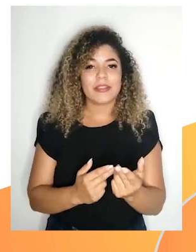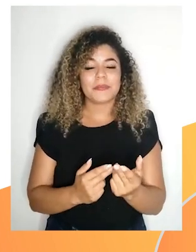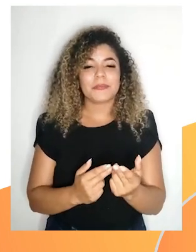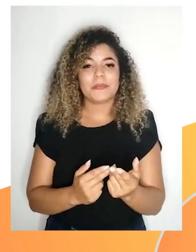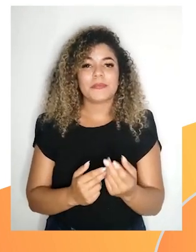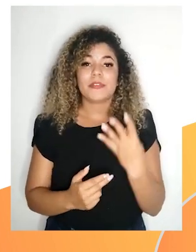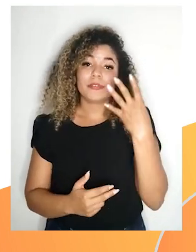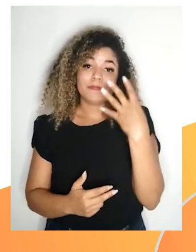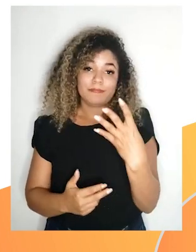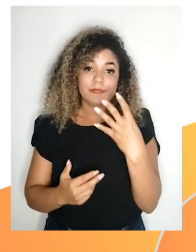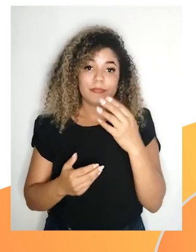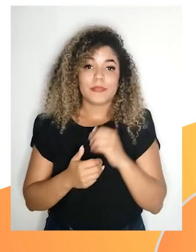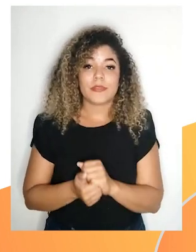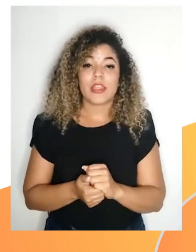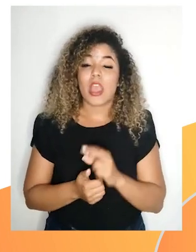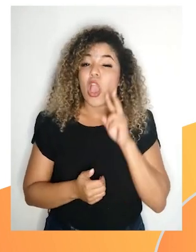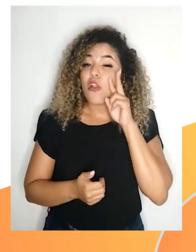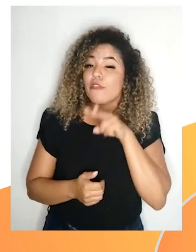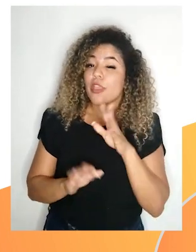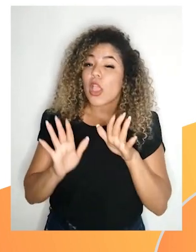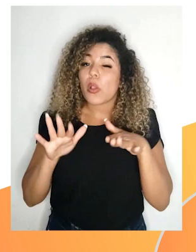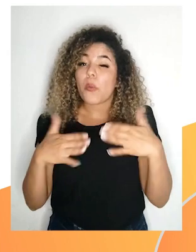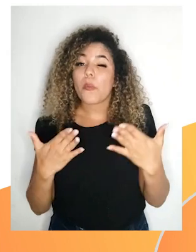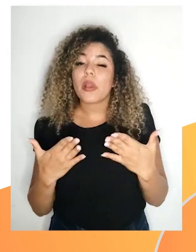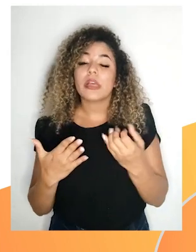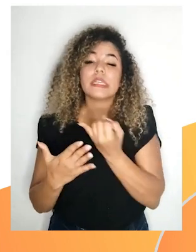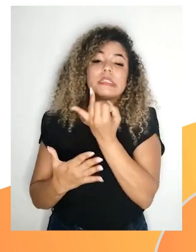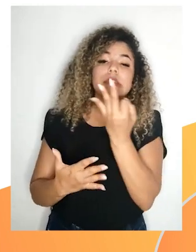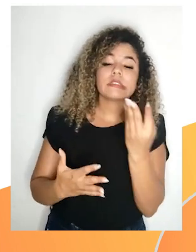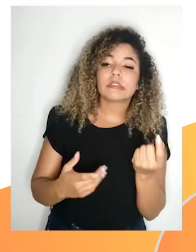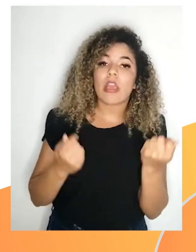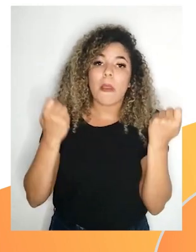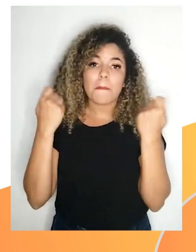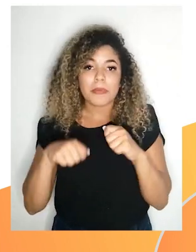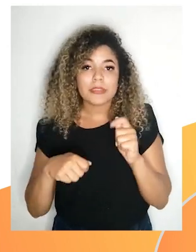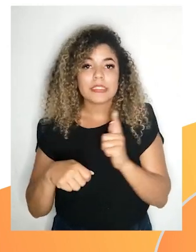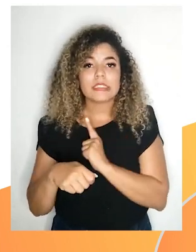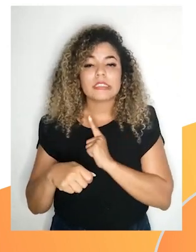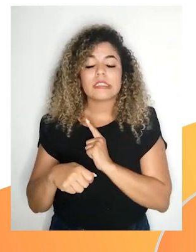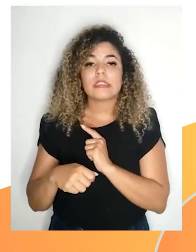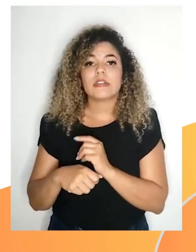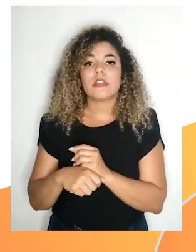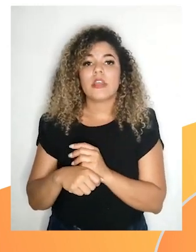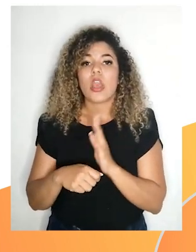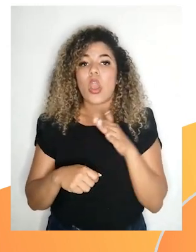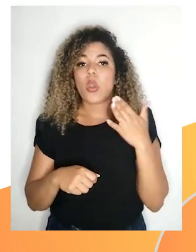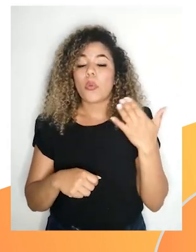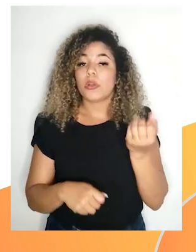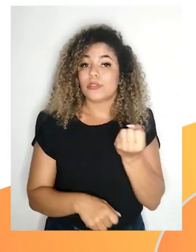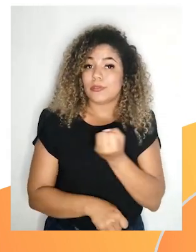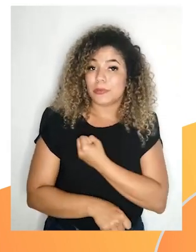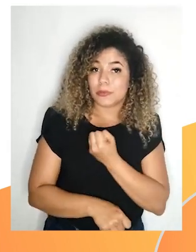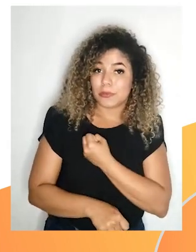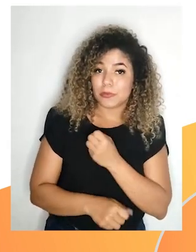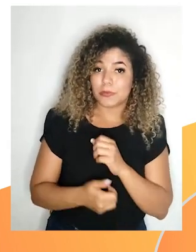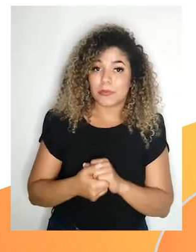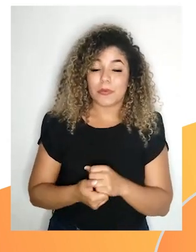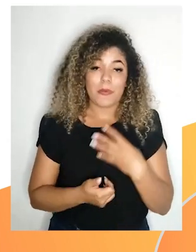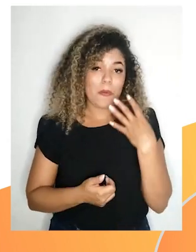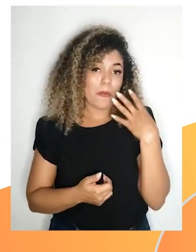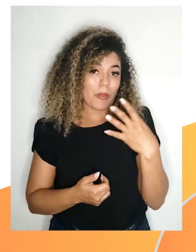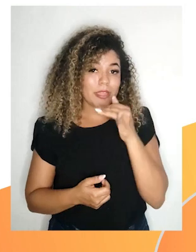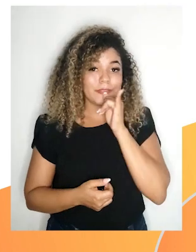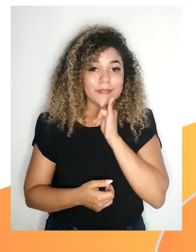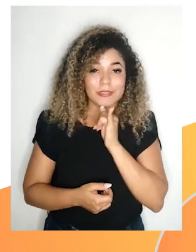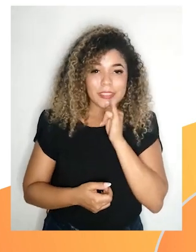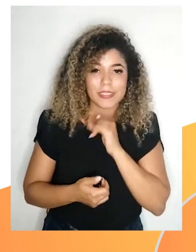a 4. Então, vamos ver as possibilidades que a gente pode ter quando o número aqui é 4. Então,